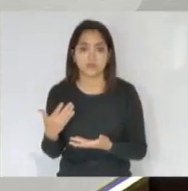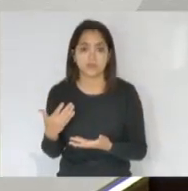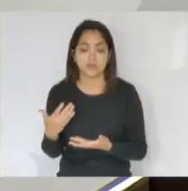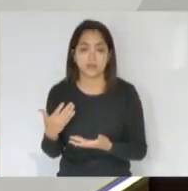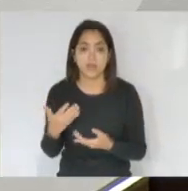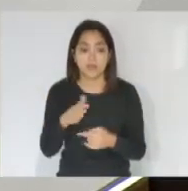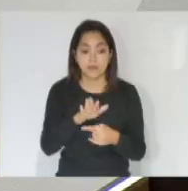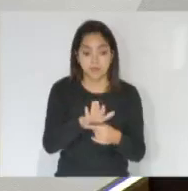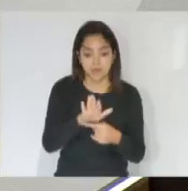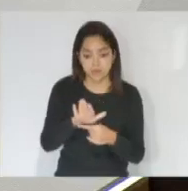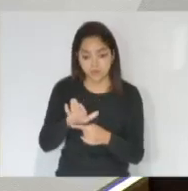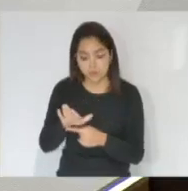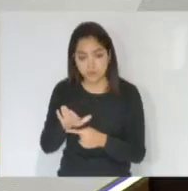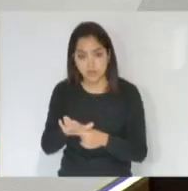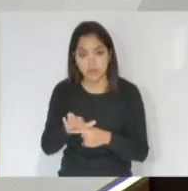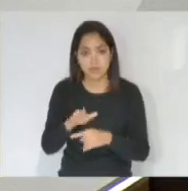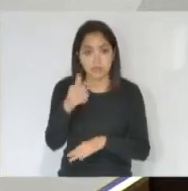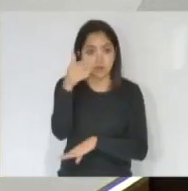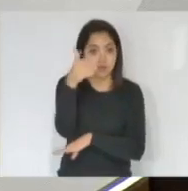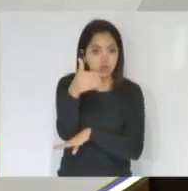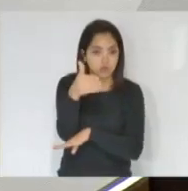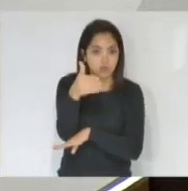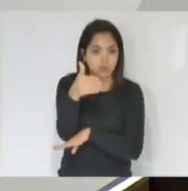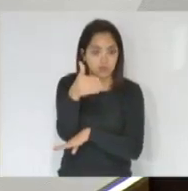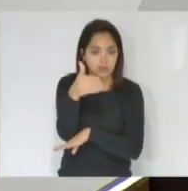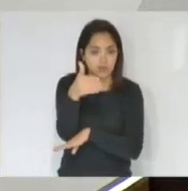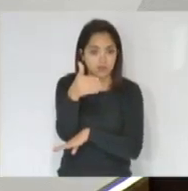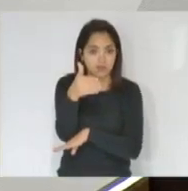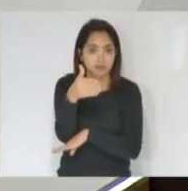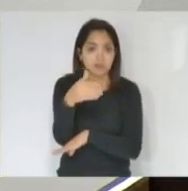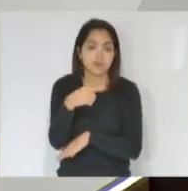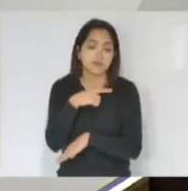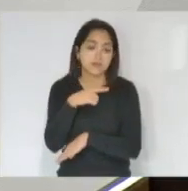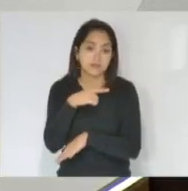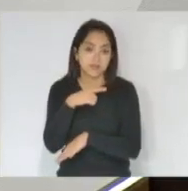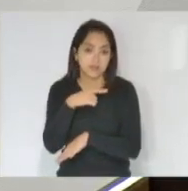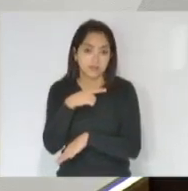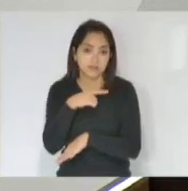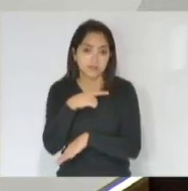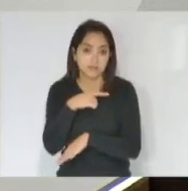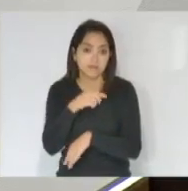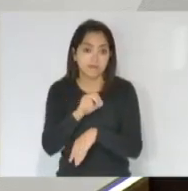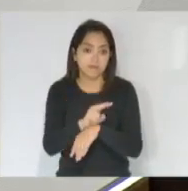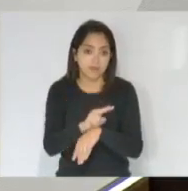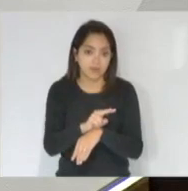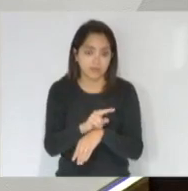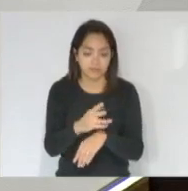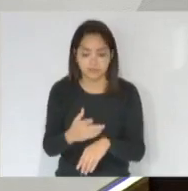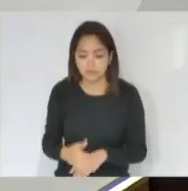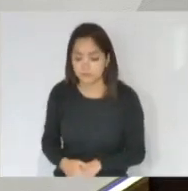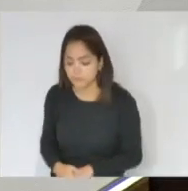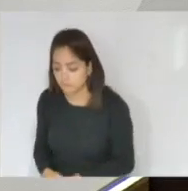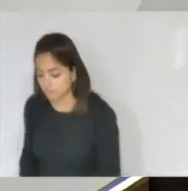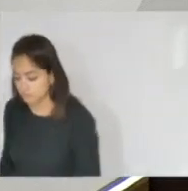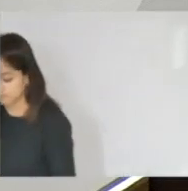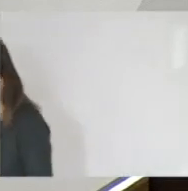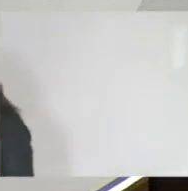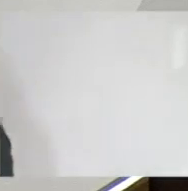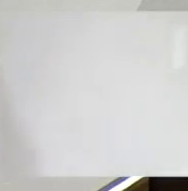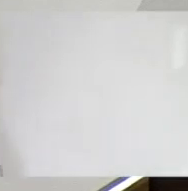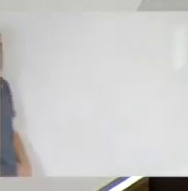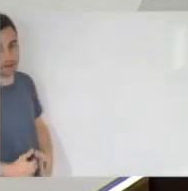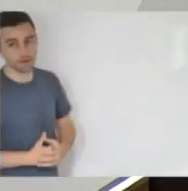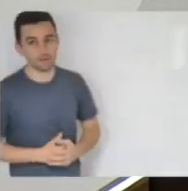as vagas hoteleiras que estão à disposição nas águas termais. O mais 60, que é